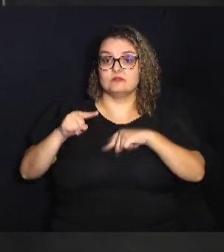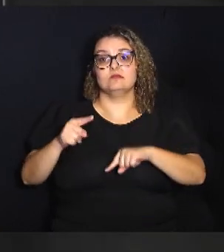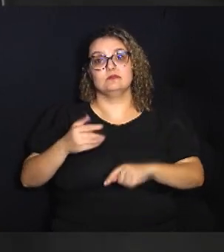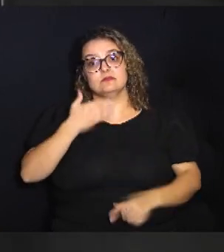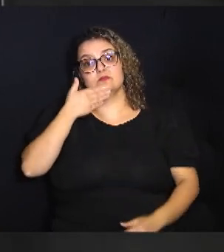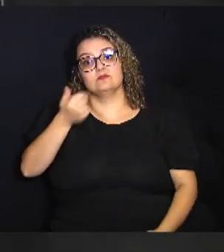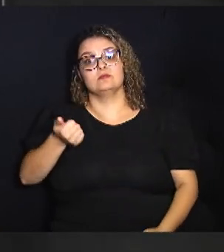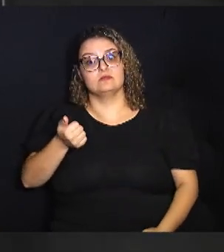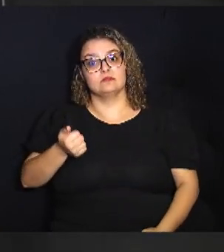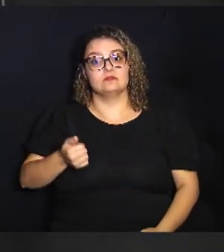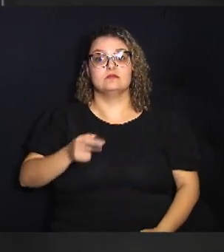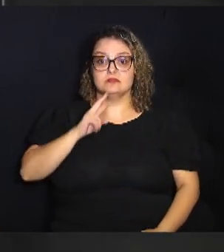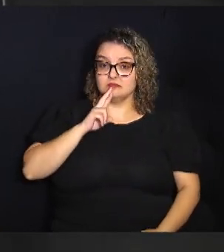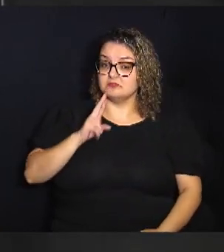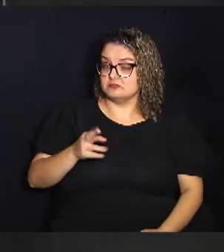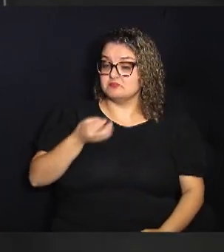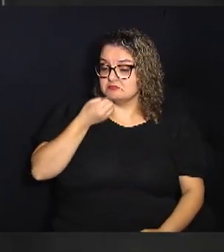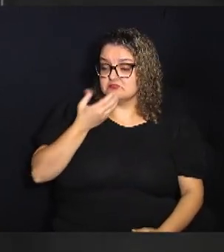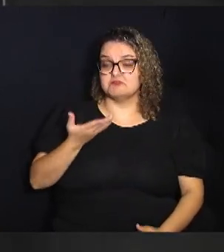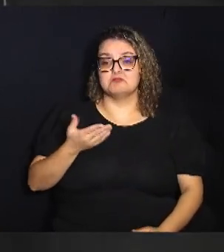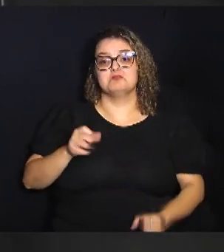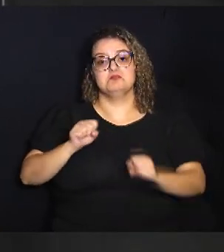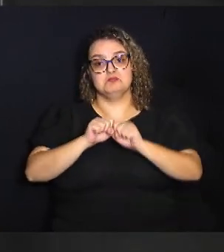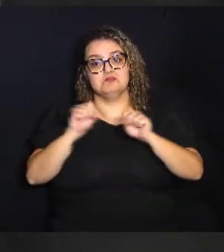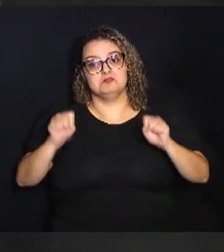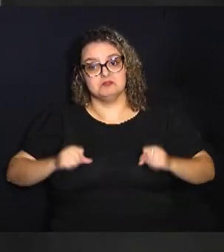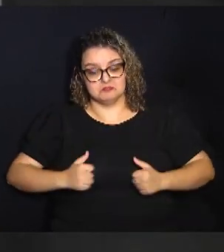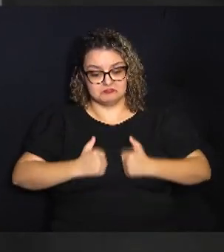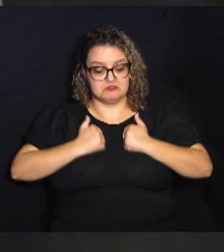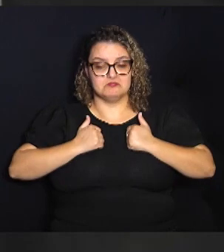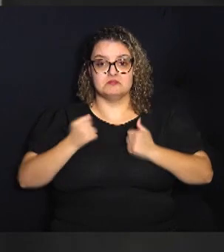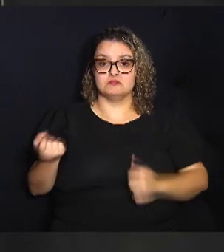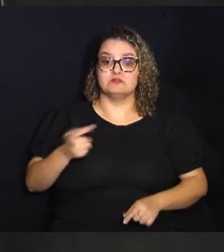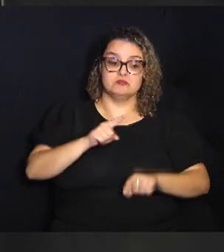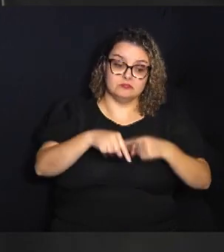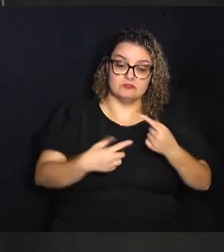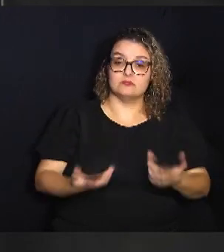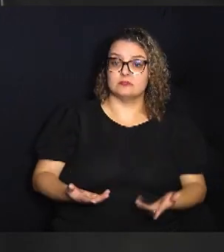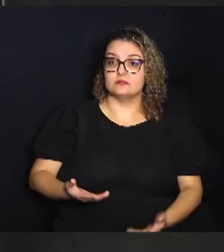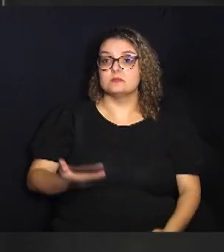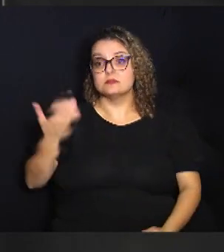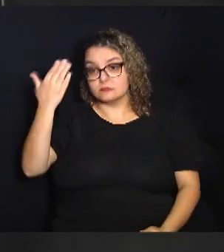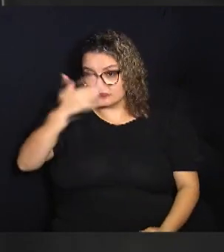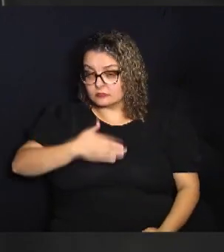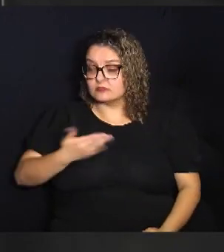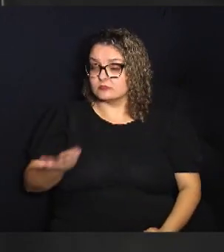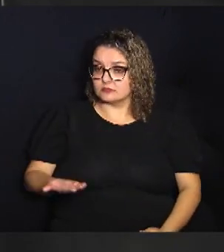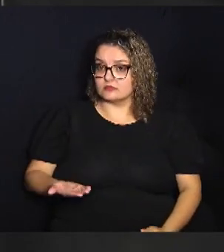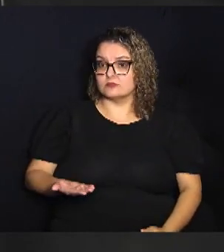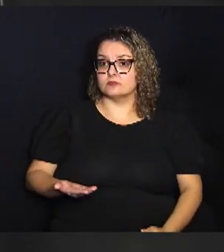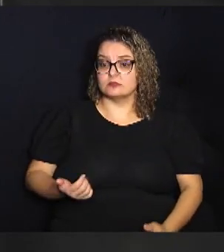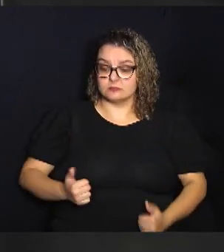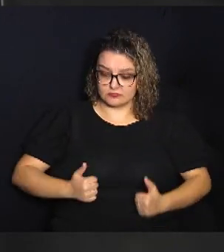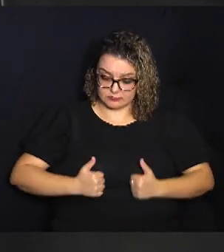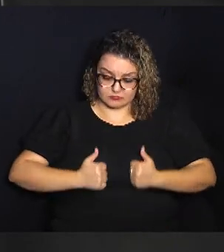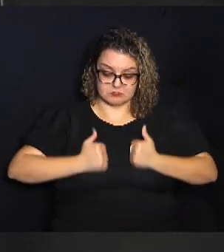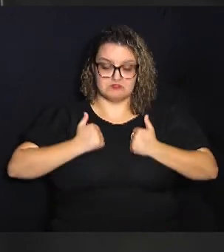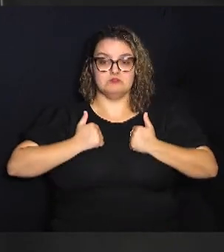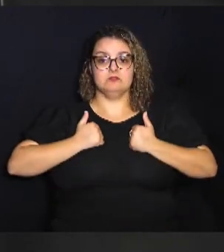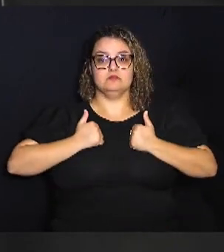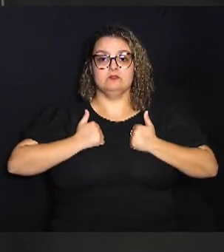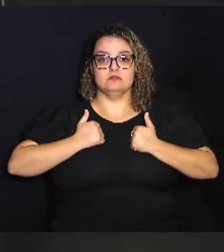mais respondia sistemicamente do que as outras. Então, foi comprovado que a autoestima eleva